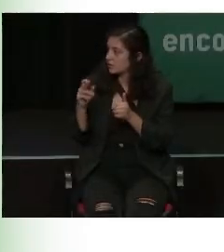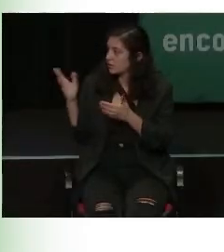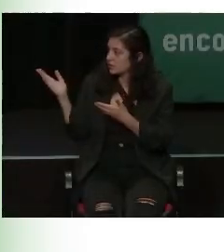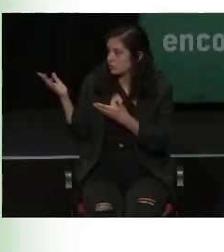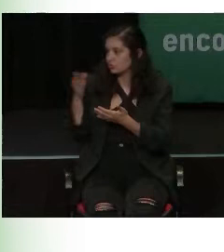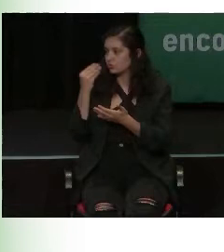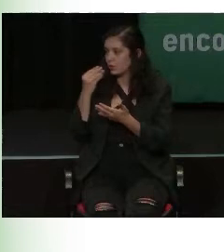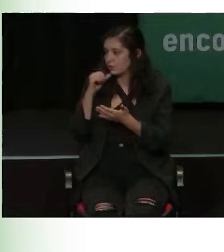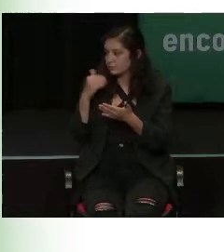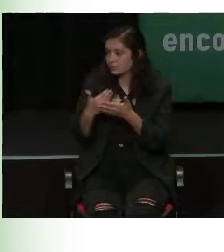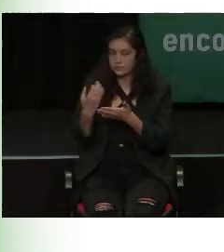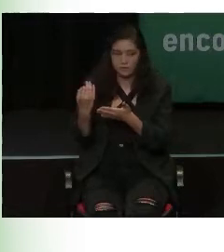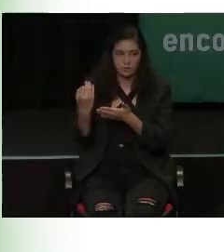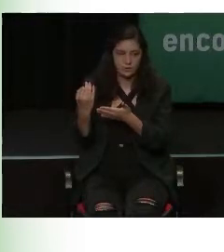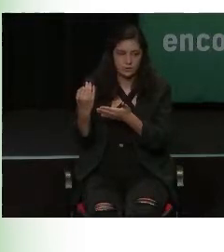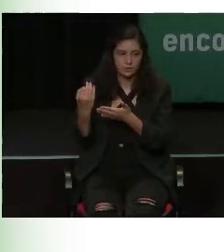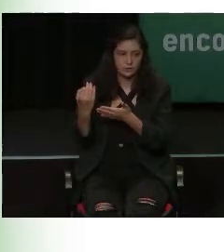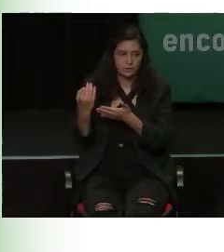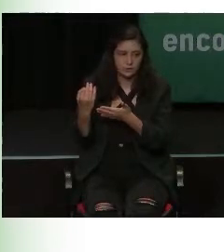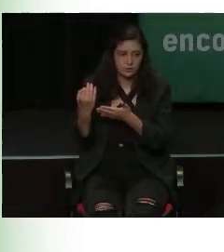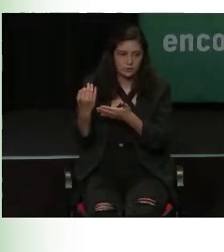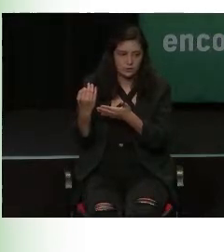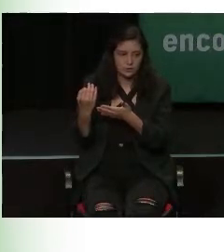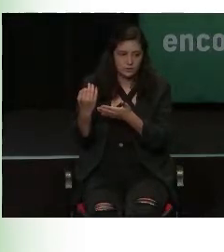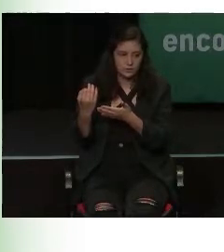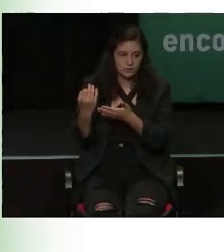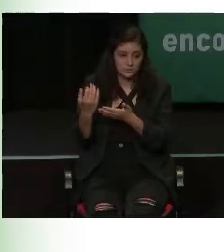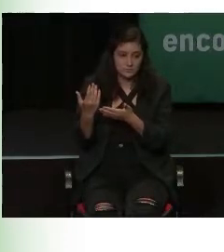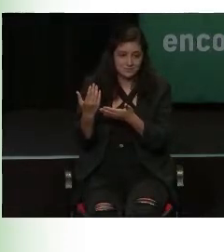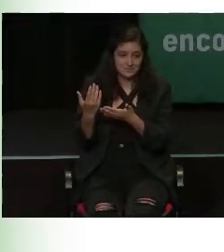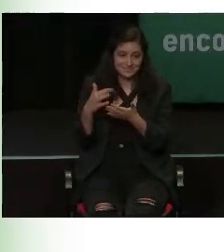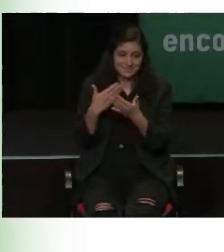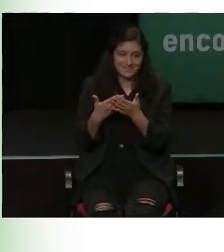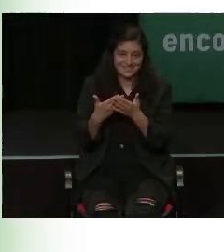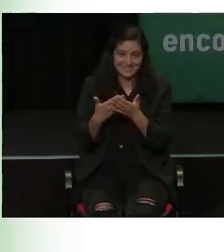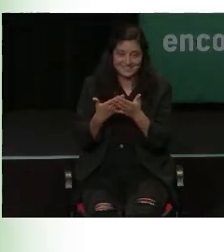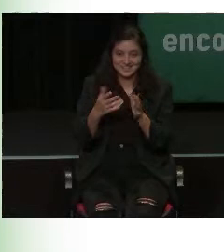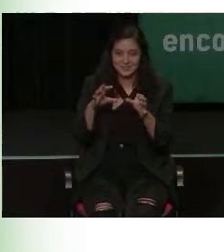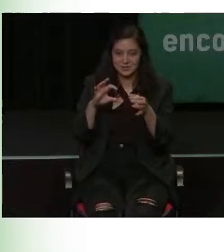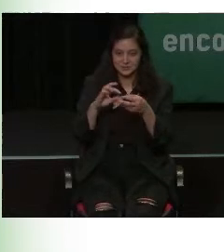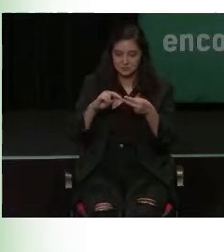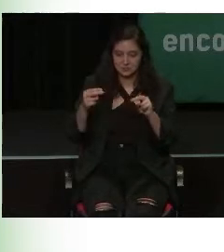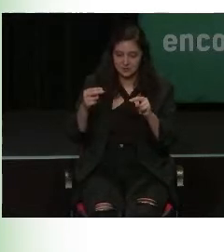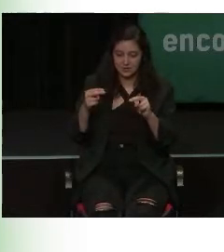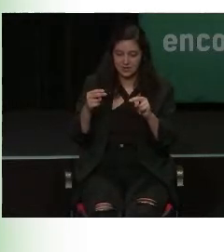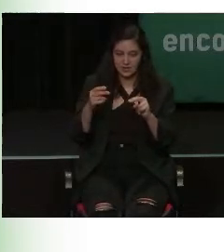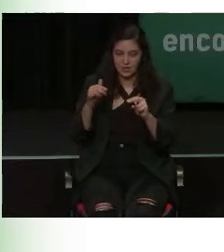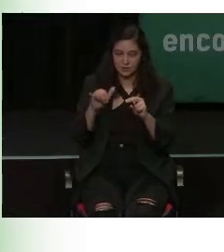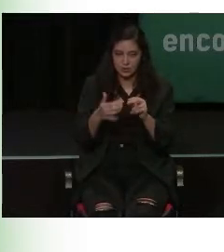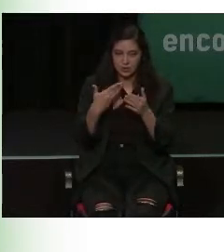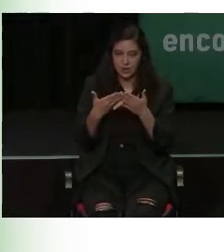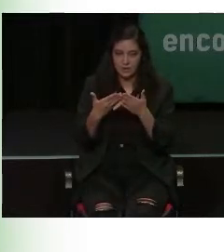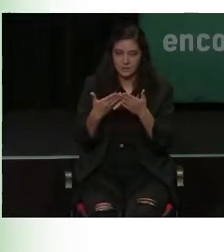jovem, conseguimos determinar uma nova região no cromossoma Y, esta sim, a verdadeira responsável pela maior parte dos